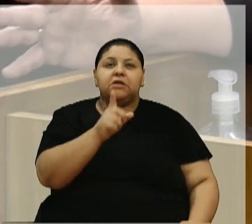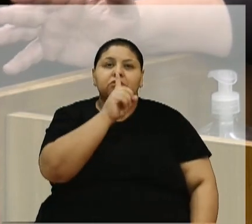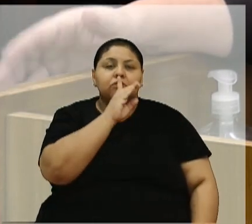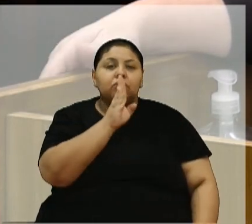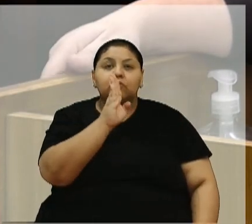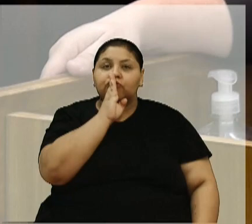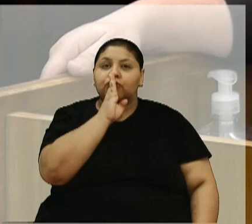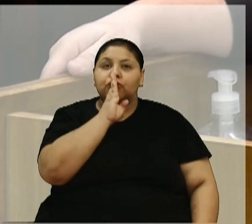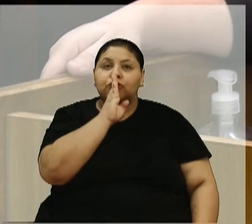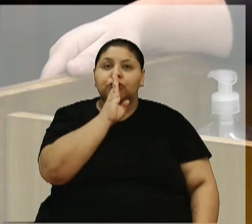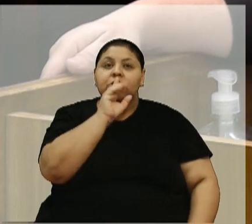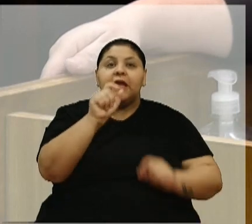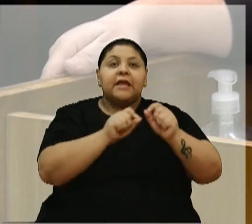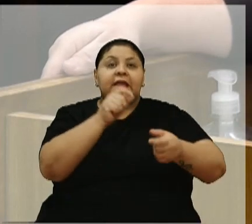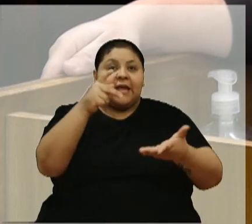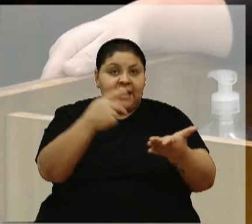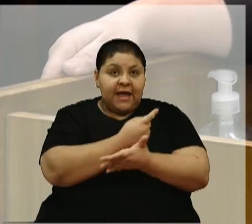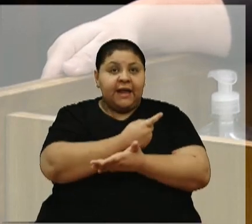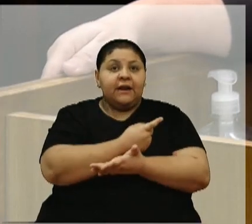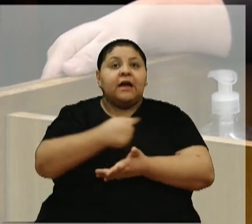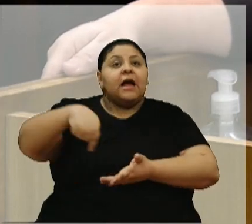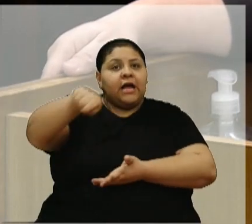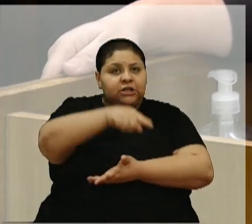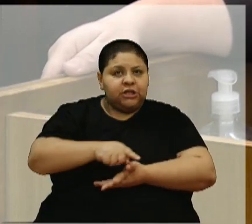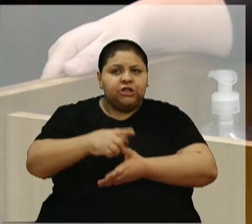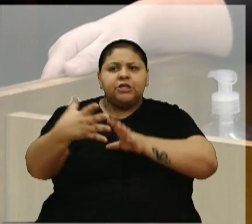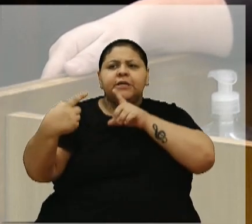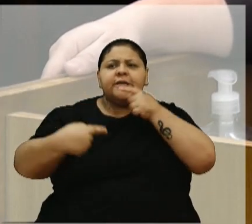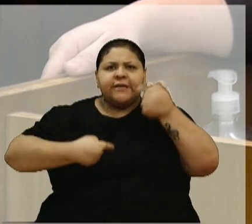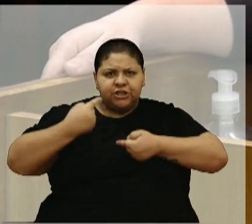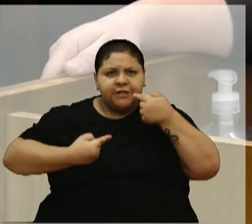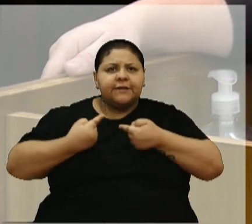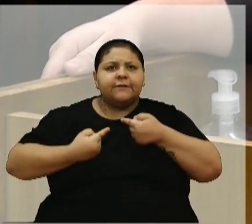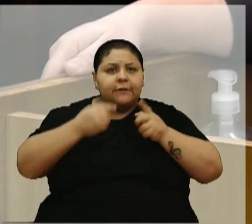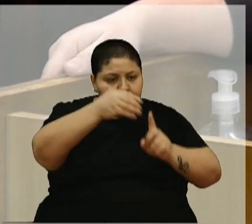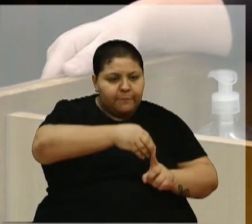a gente repudia. Principalmente quem é de direita.